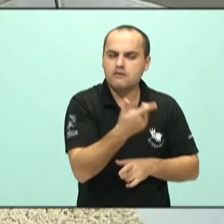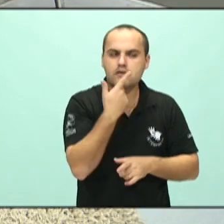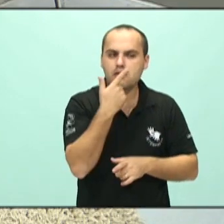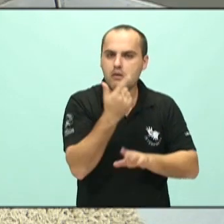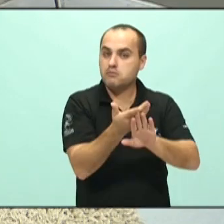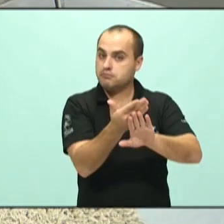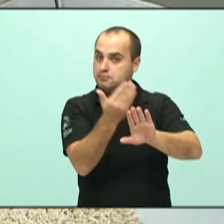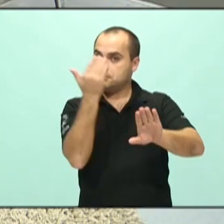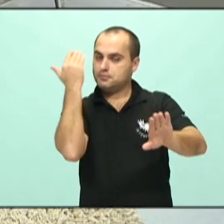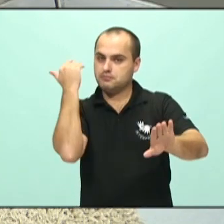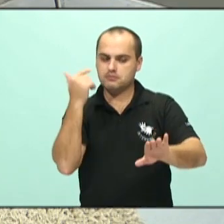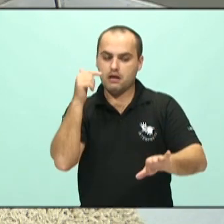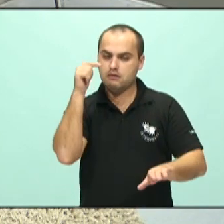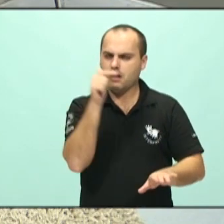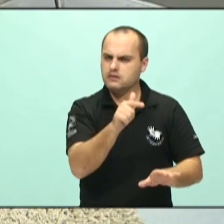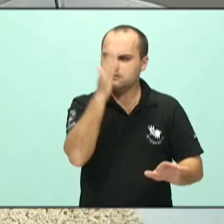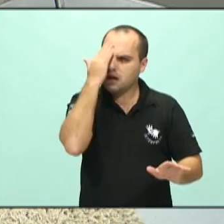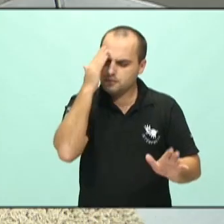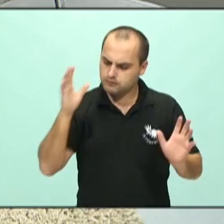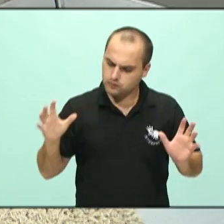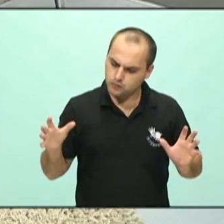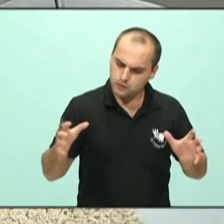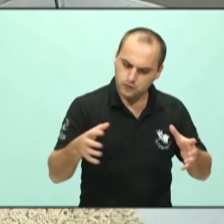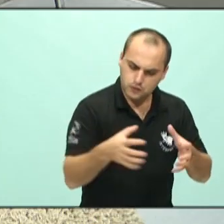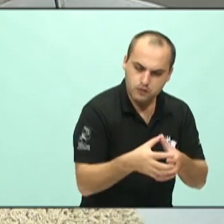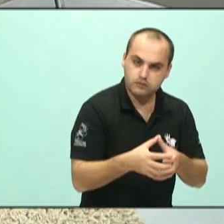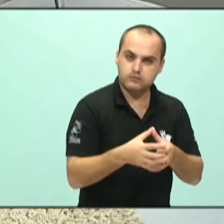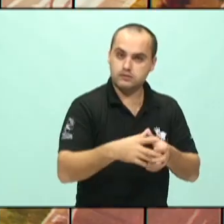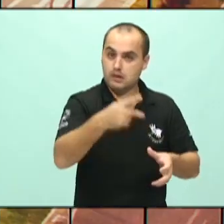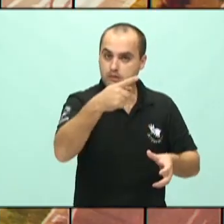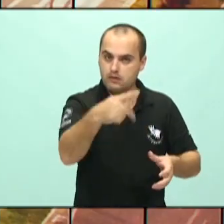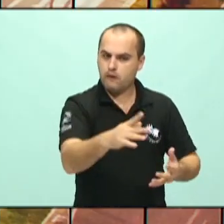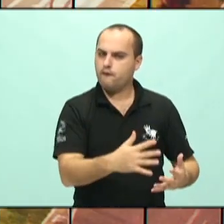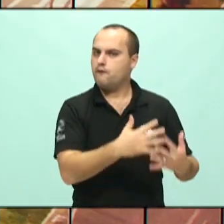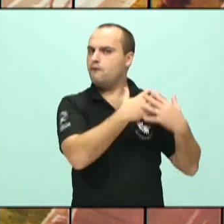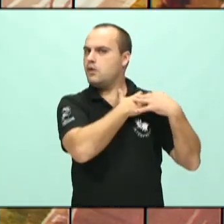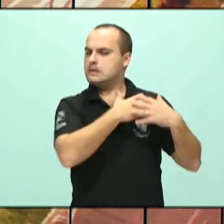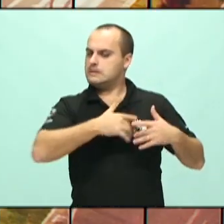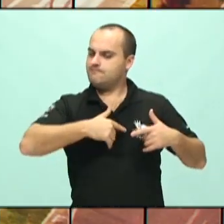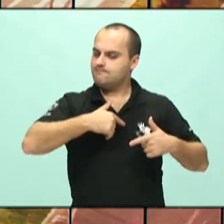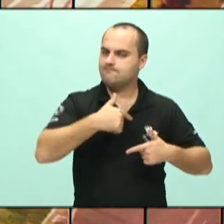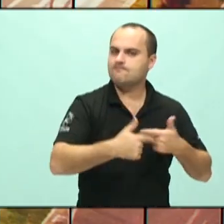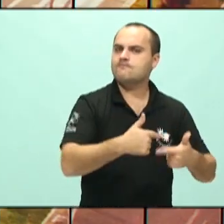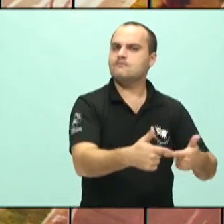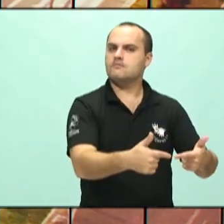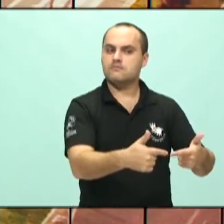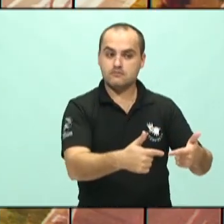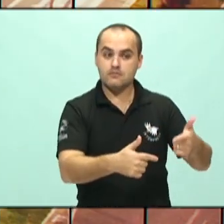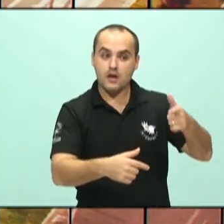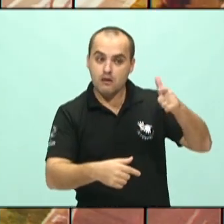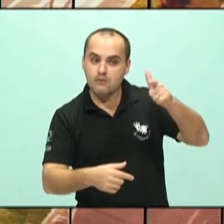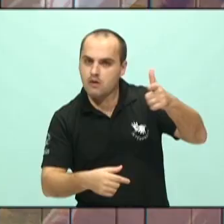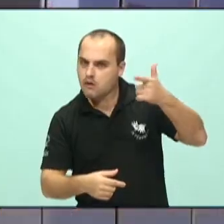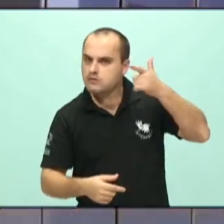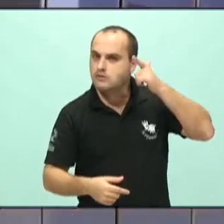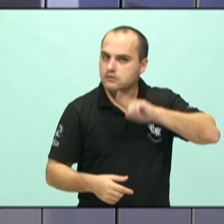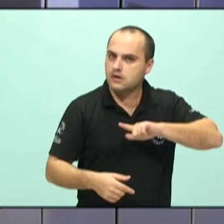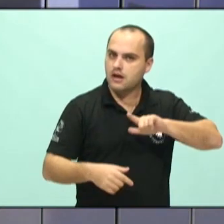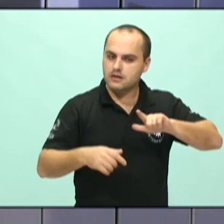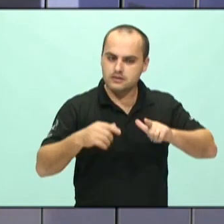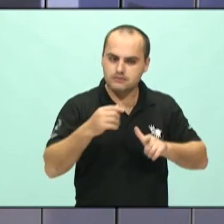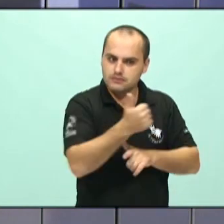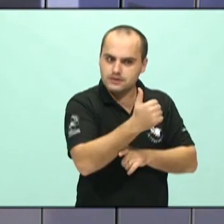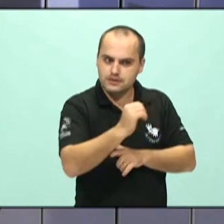neste conjunto de trabalho que o senhor realiza, o senhor tem alcançado o êxito que o senhor